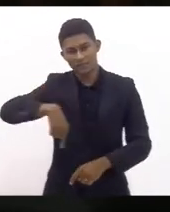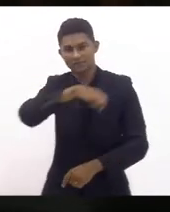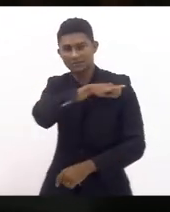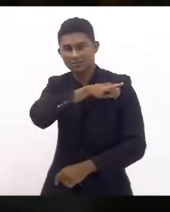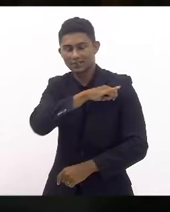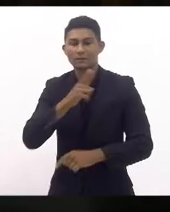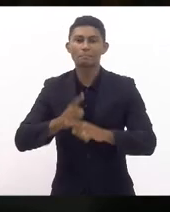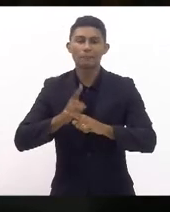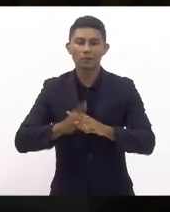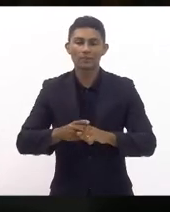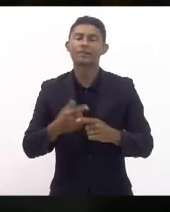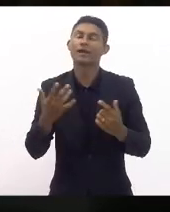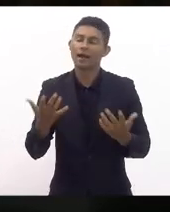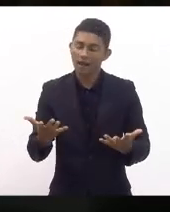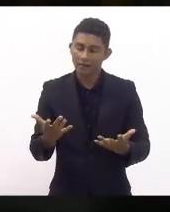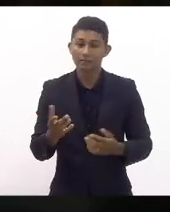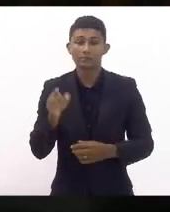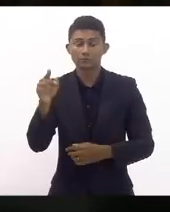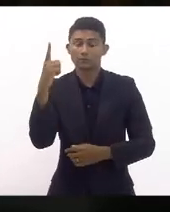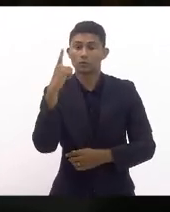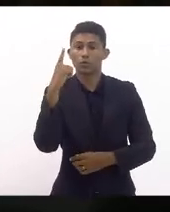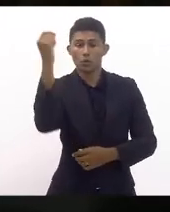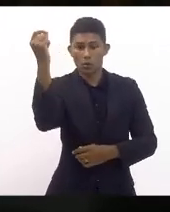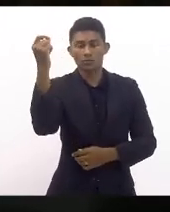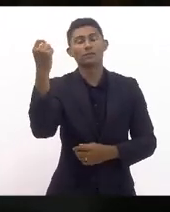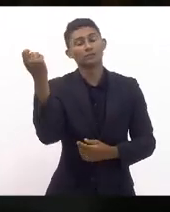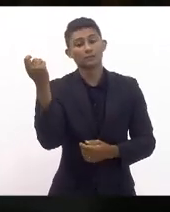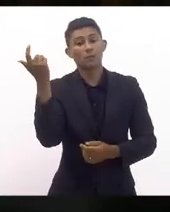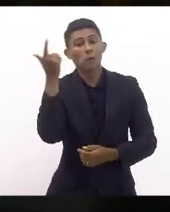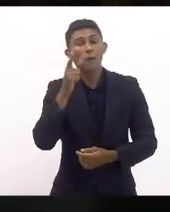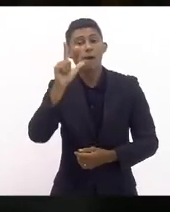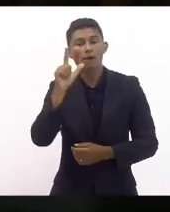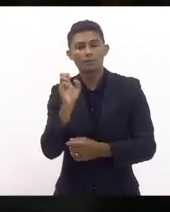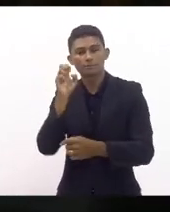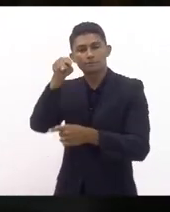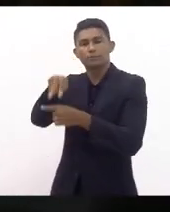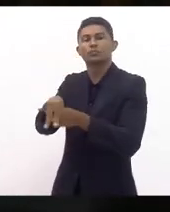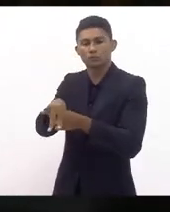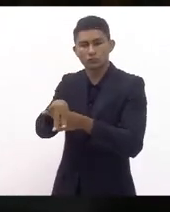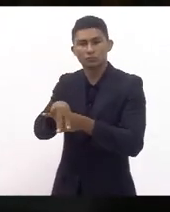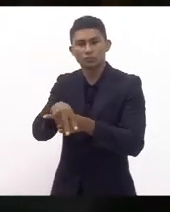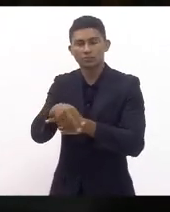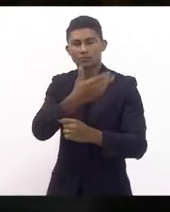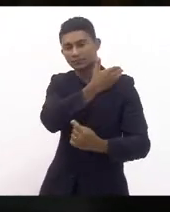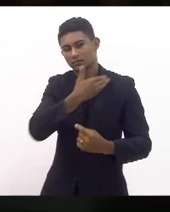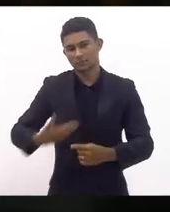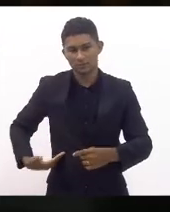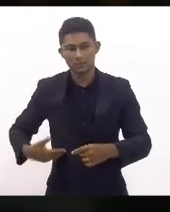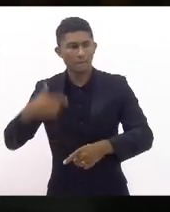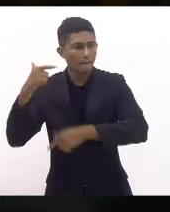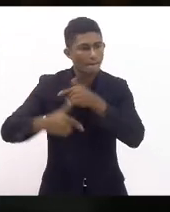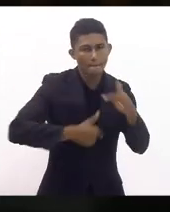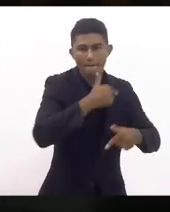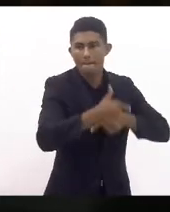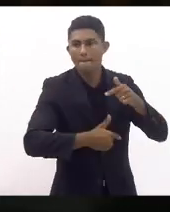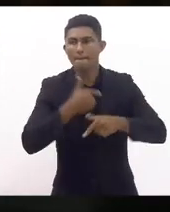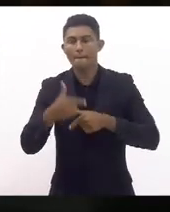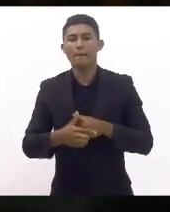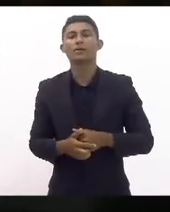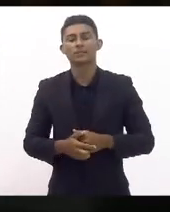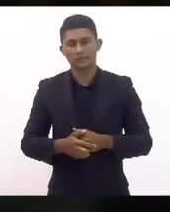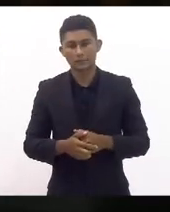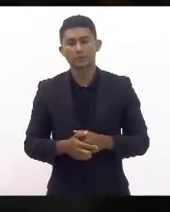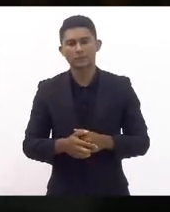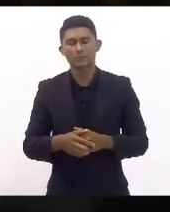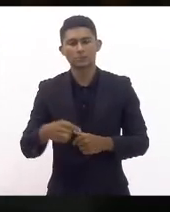me dado a oportunidade de voltar ao poder público e, ao mesmo tempo, à medida que eu voltei